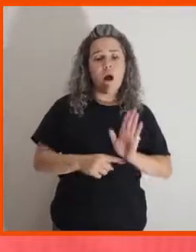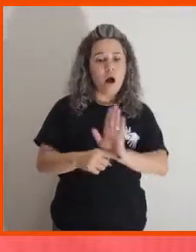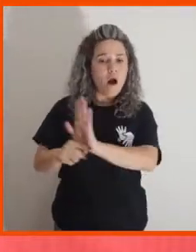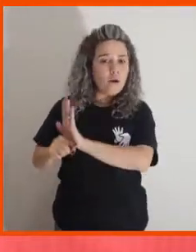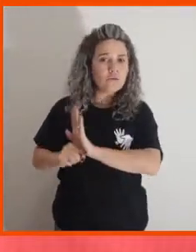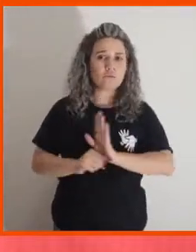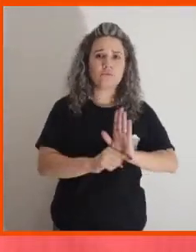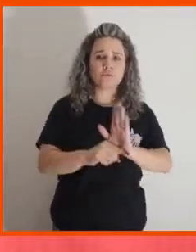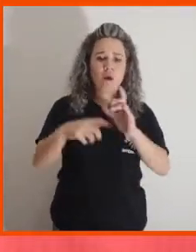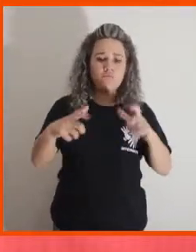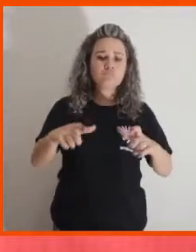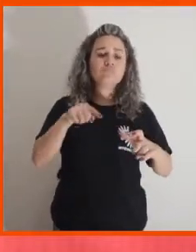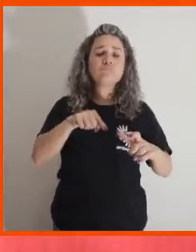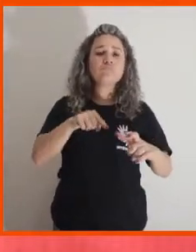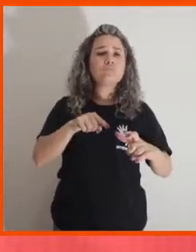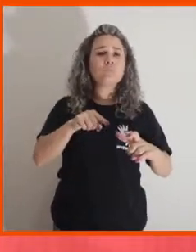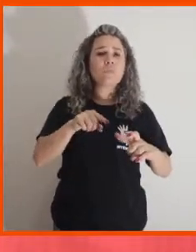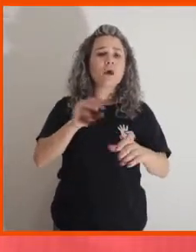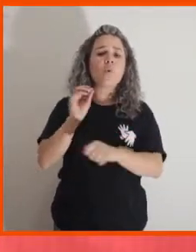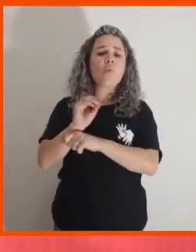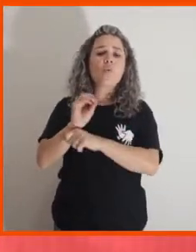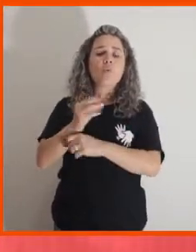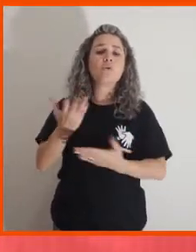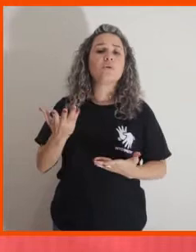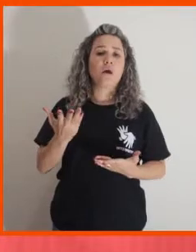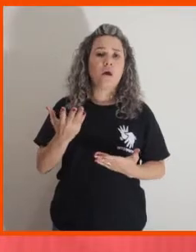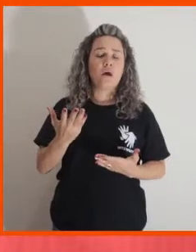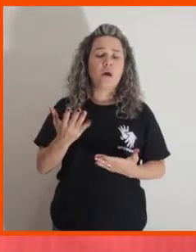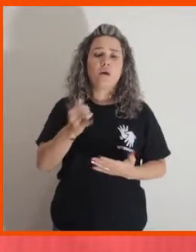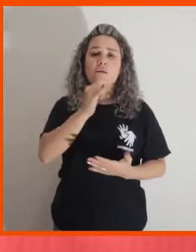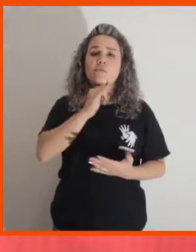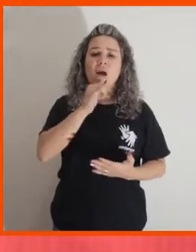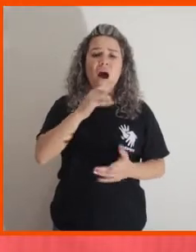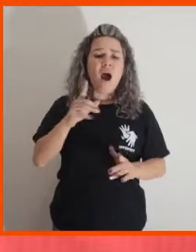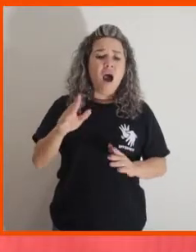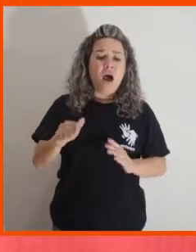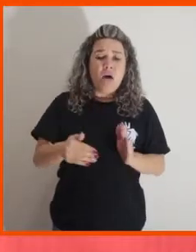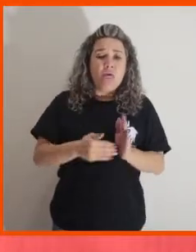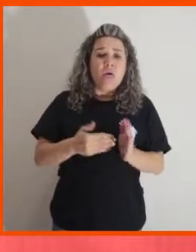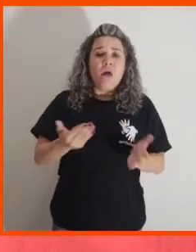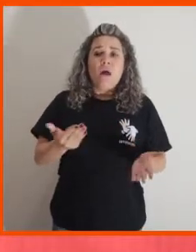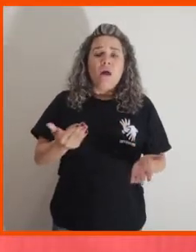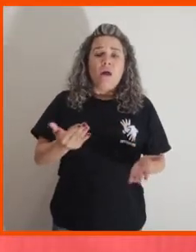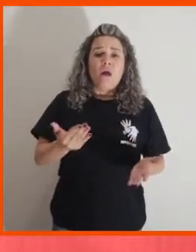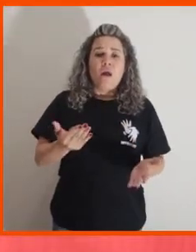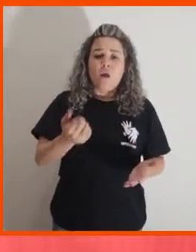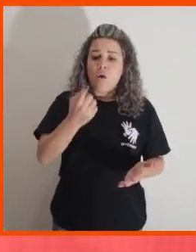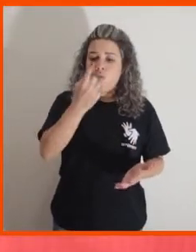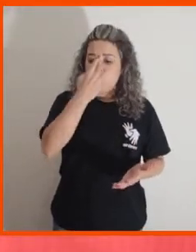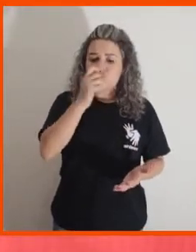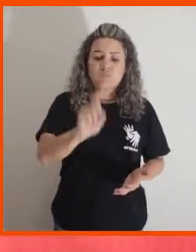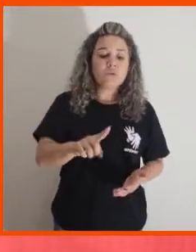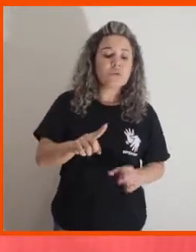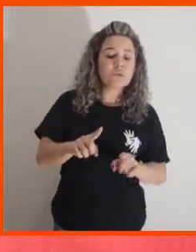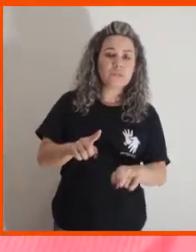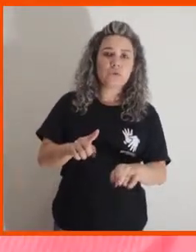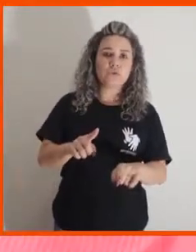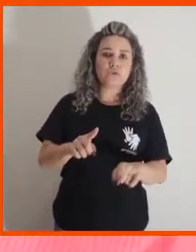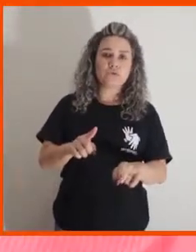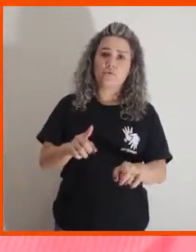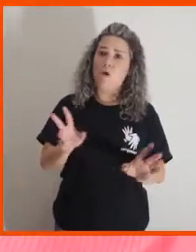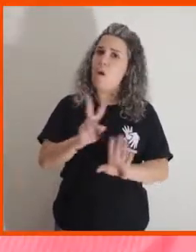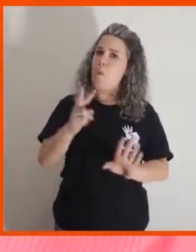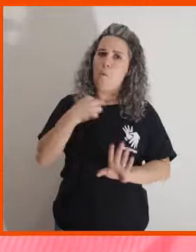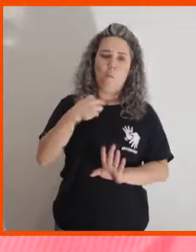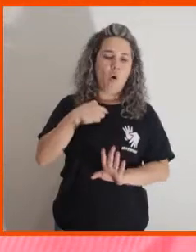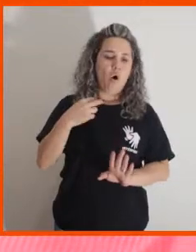assentar a comunidade. Para começar, até um papel, um lixo, lixo é dentro do lixo.